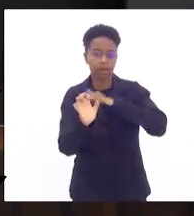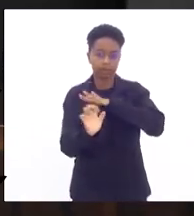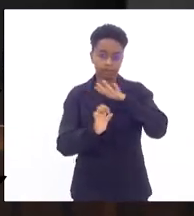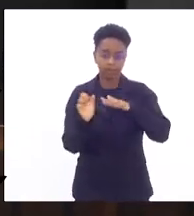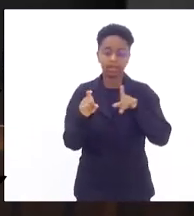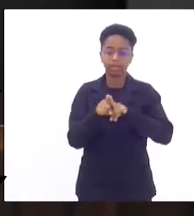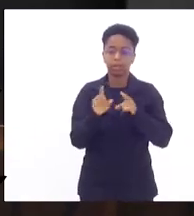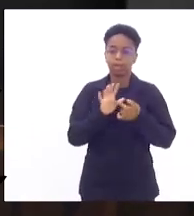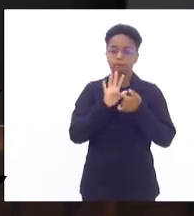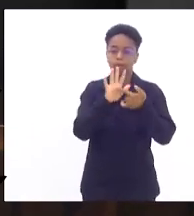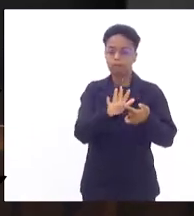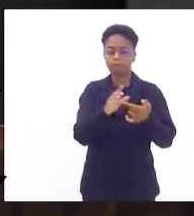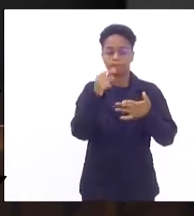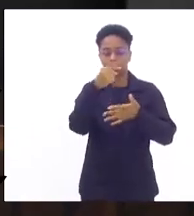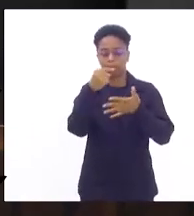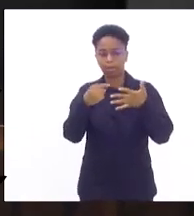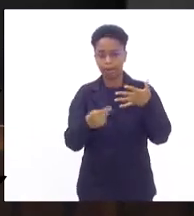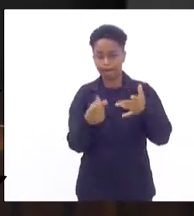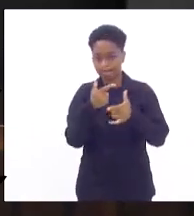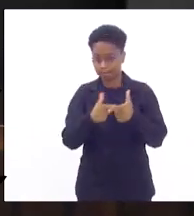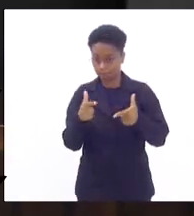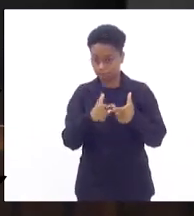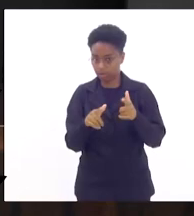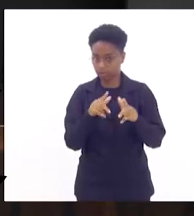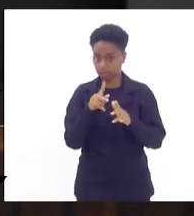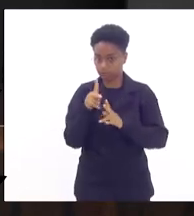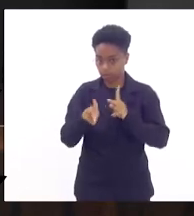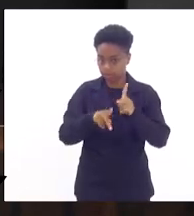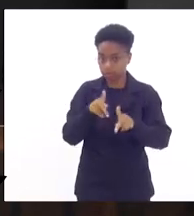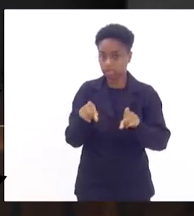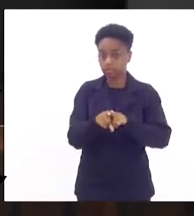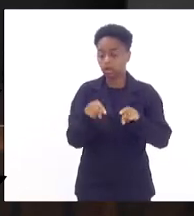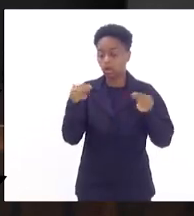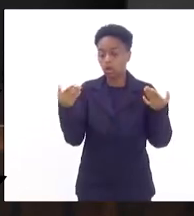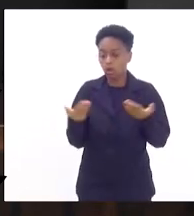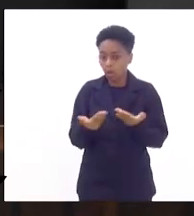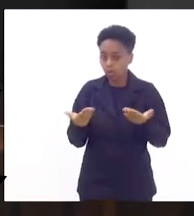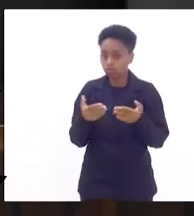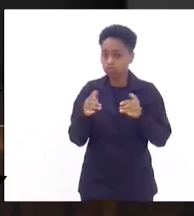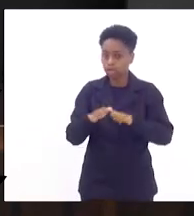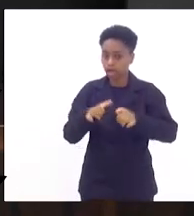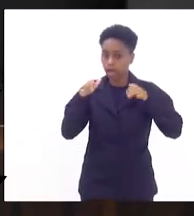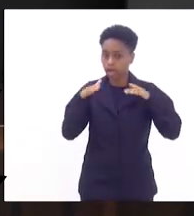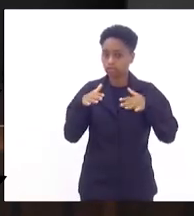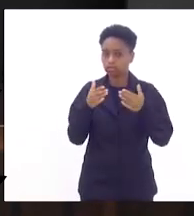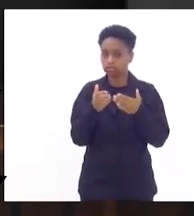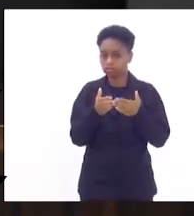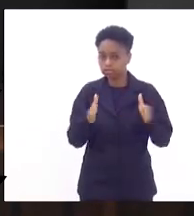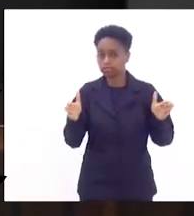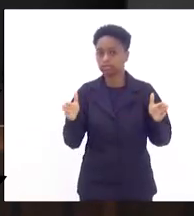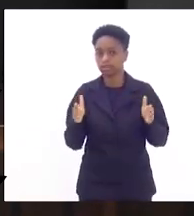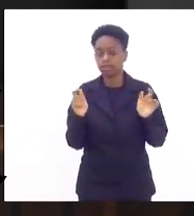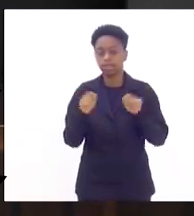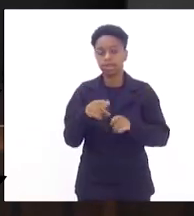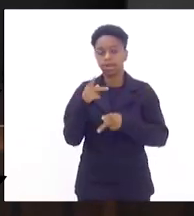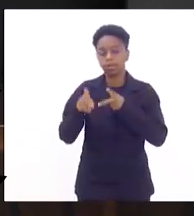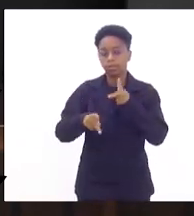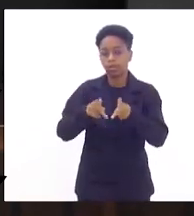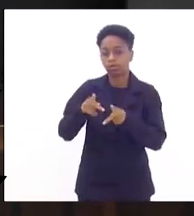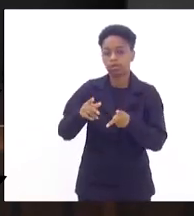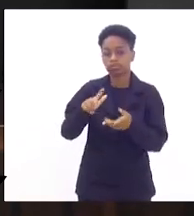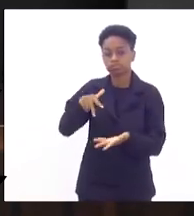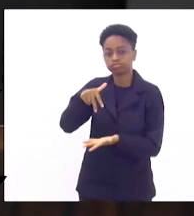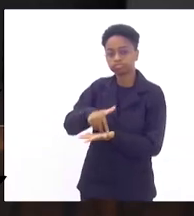os problemas da população. E hoje aqui, na audiência pública ampliada, onde o povo tem vez e